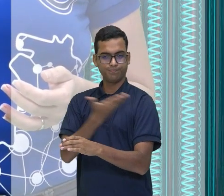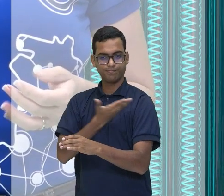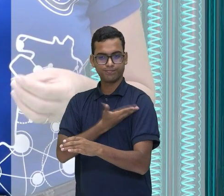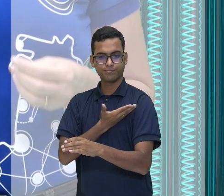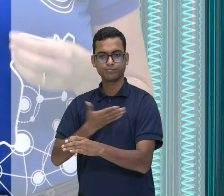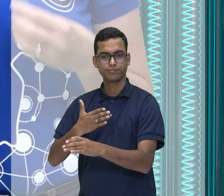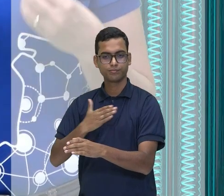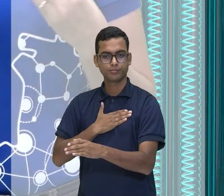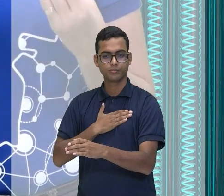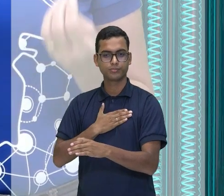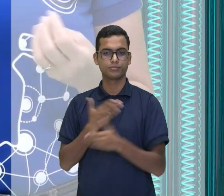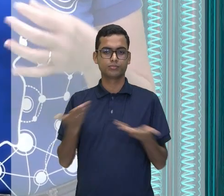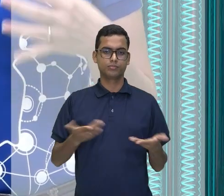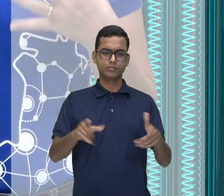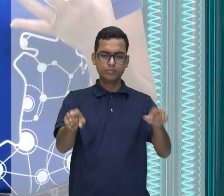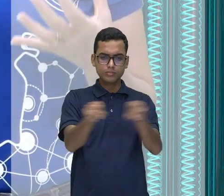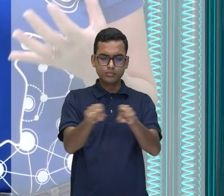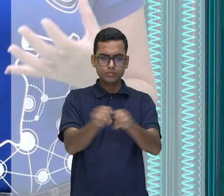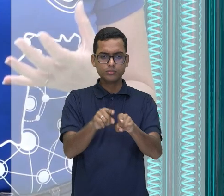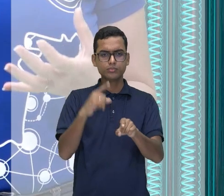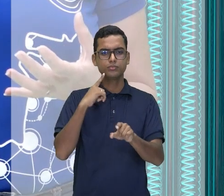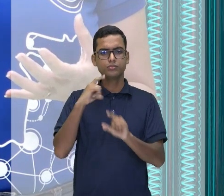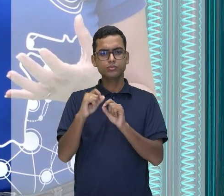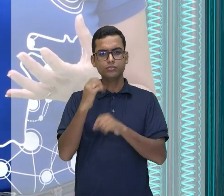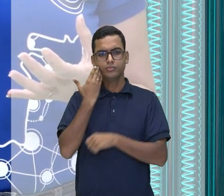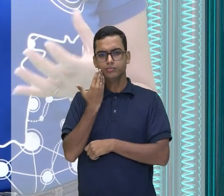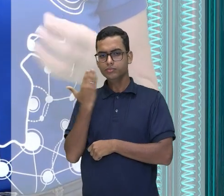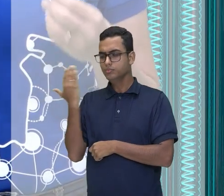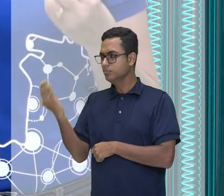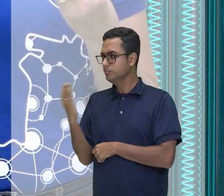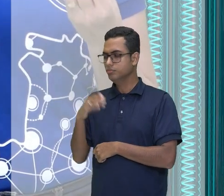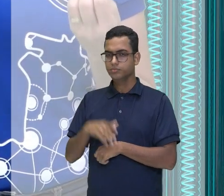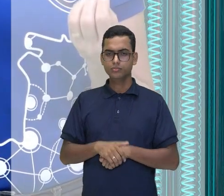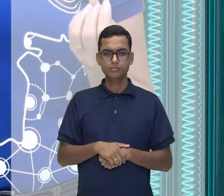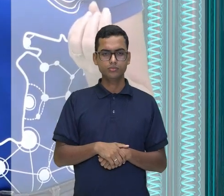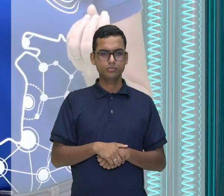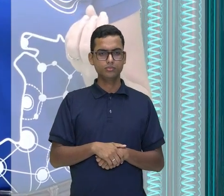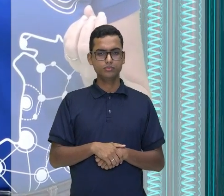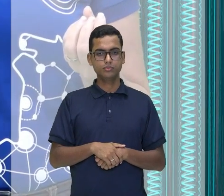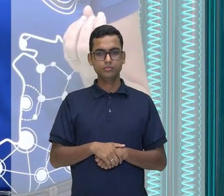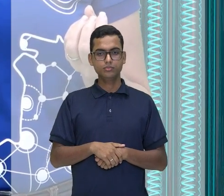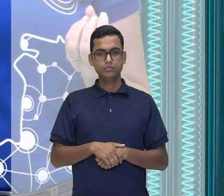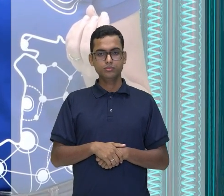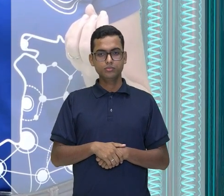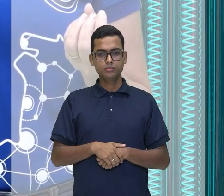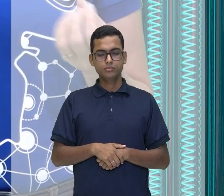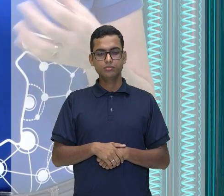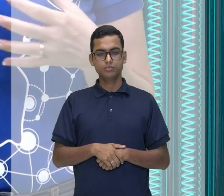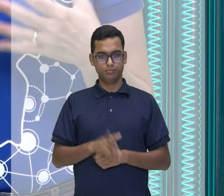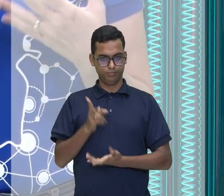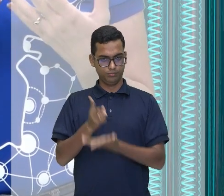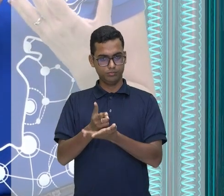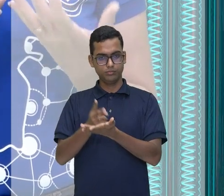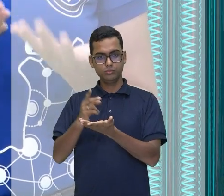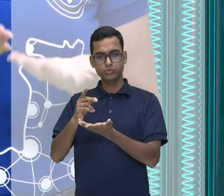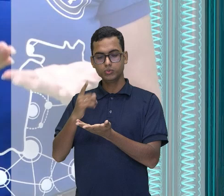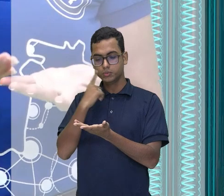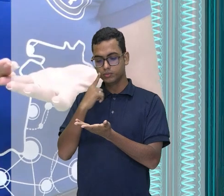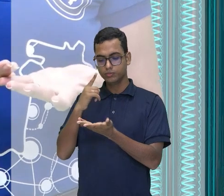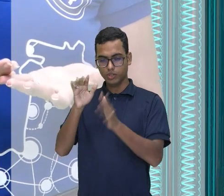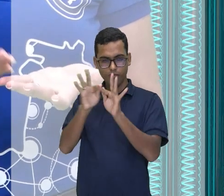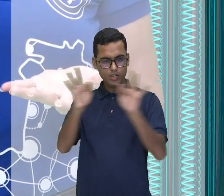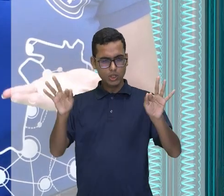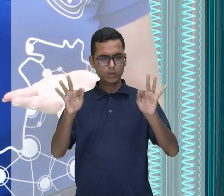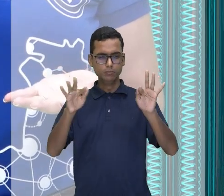play with. Eu amo, eu adoro brincar com eles, né? Como é que seria